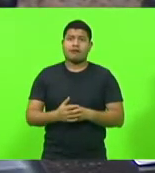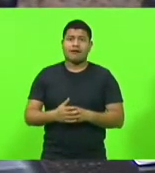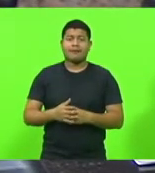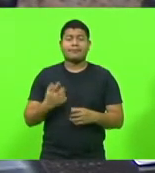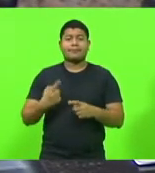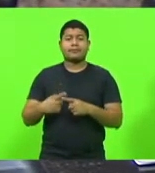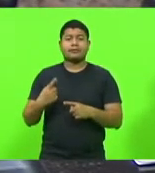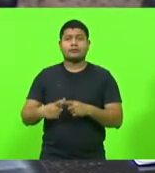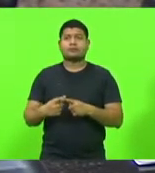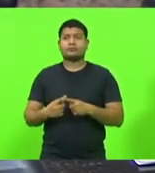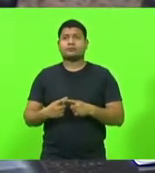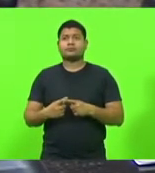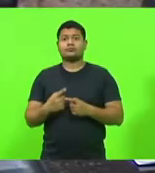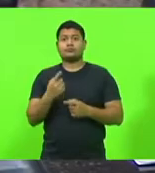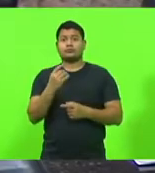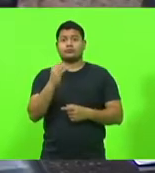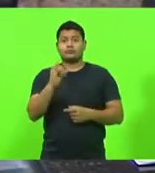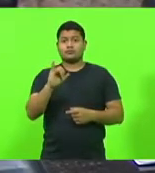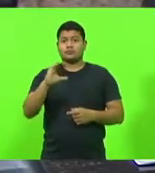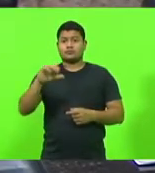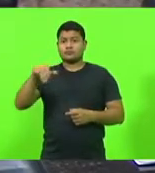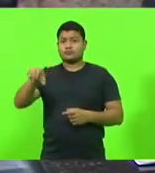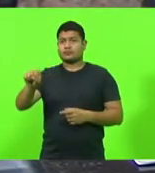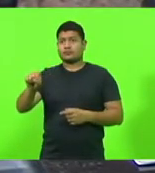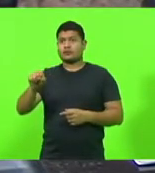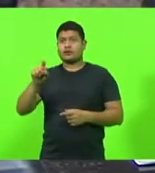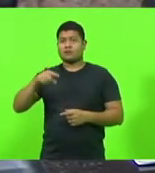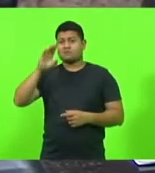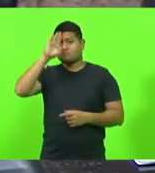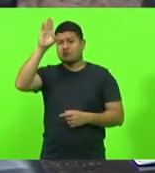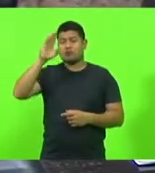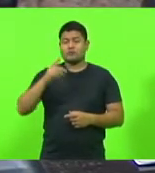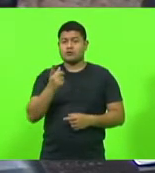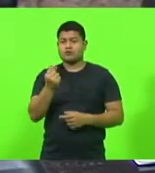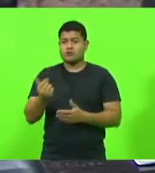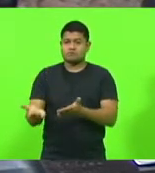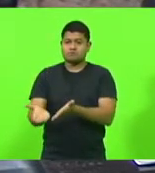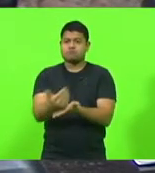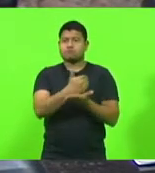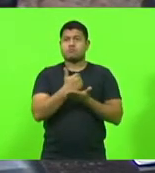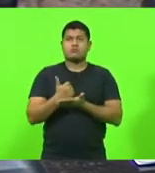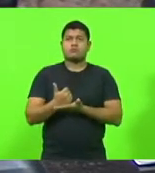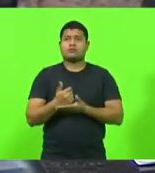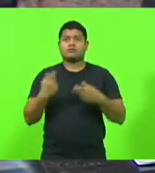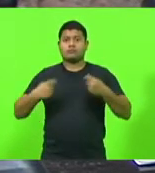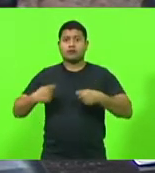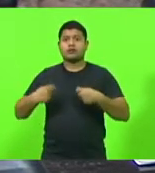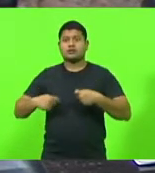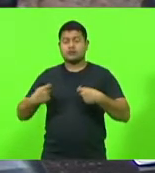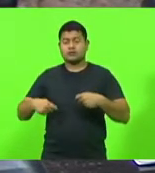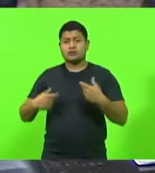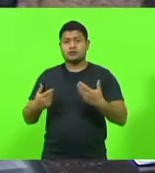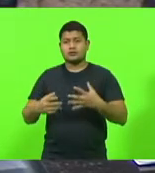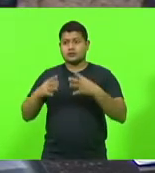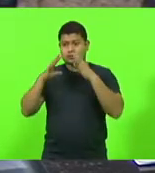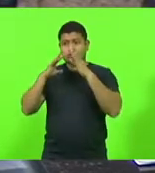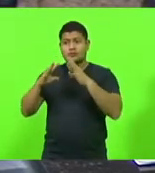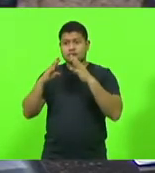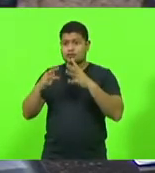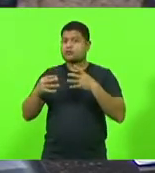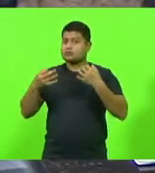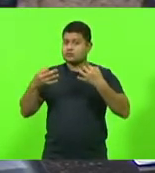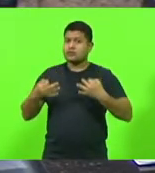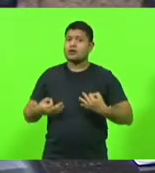porque o seu ICMS ele é uma das principais arrecadações do Estado, e precisa ser olhado isso com